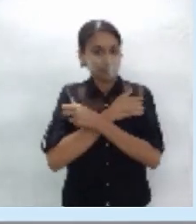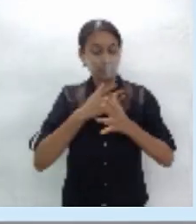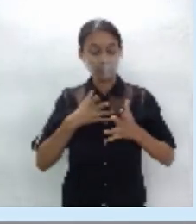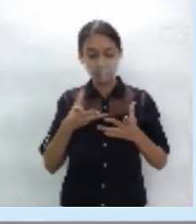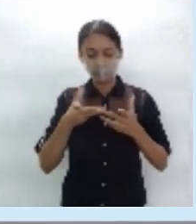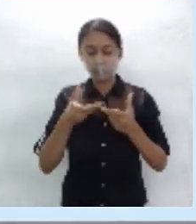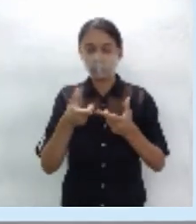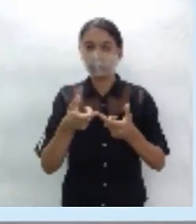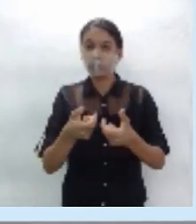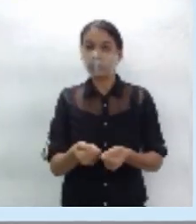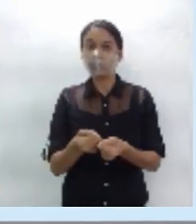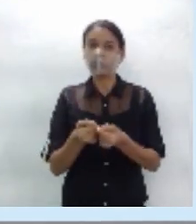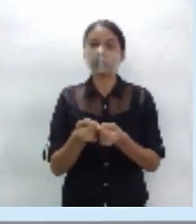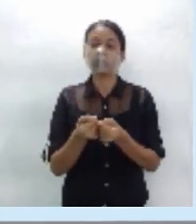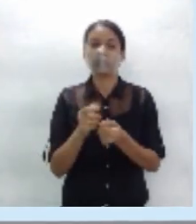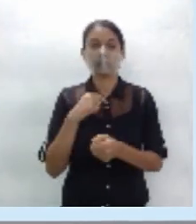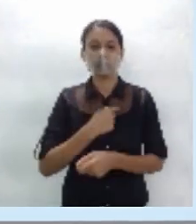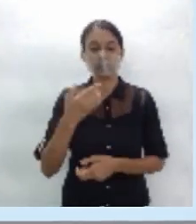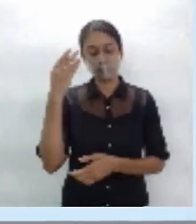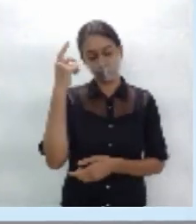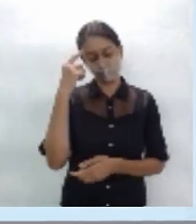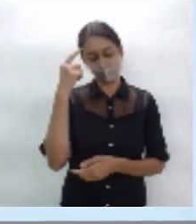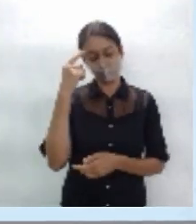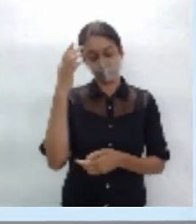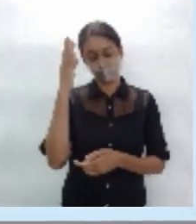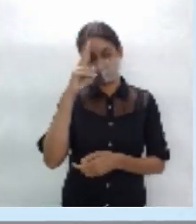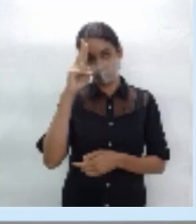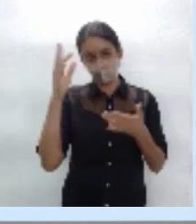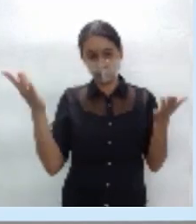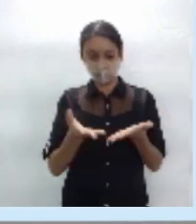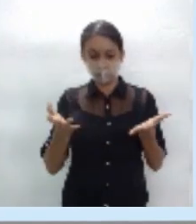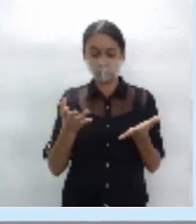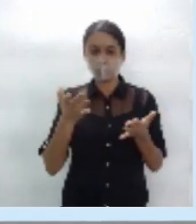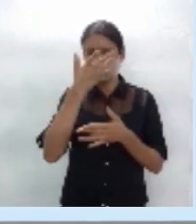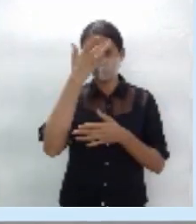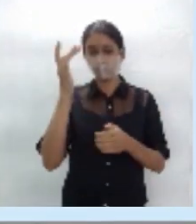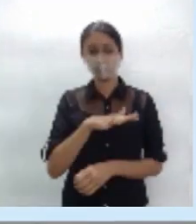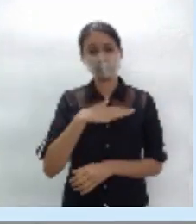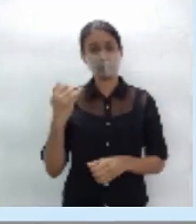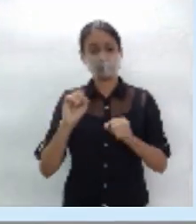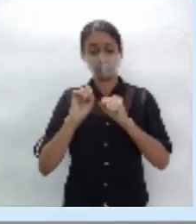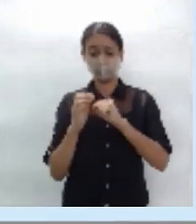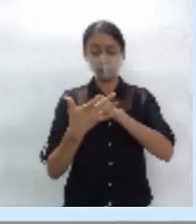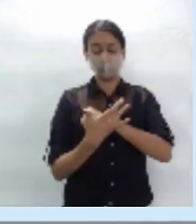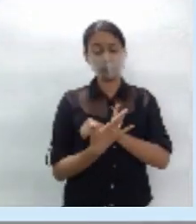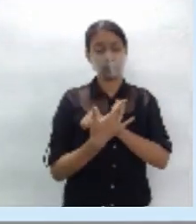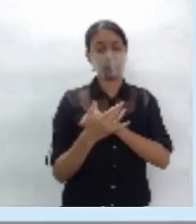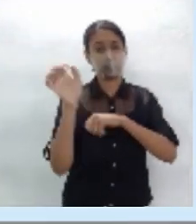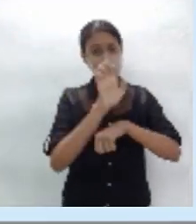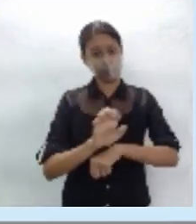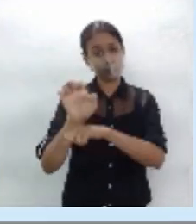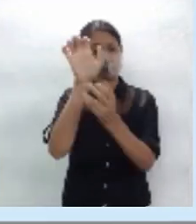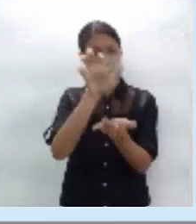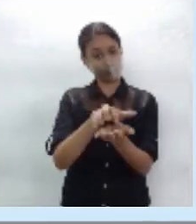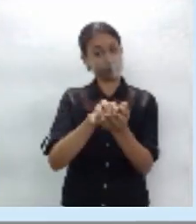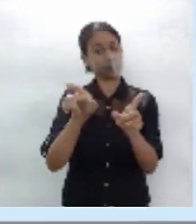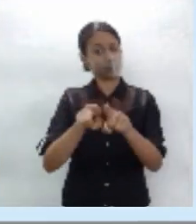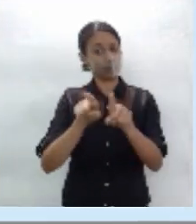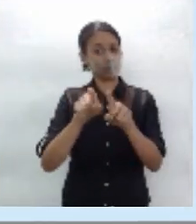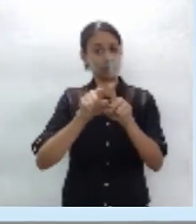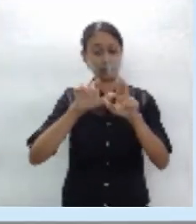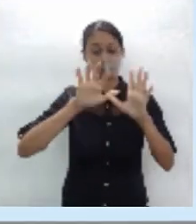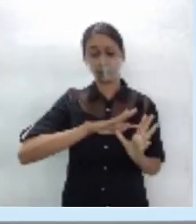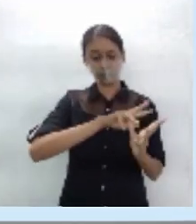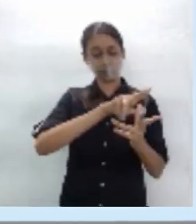né? Toda a solidariedade às vítimas de Covid-19 no nosso estado, no Brasil e no mundo. Mas